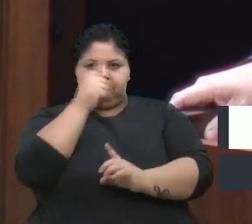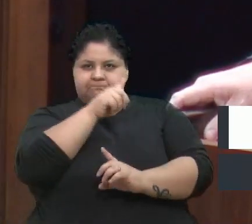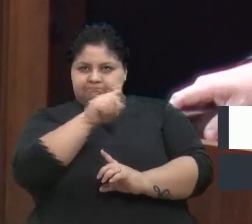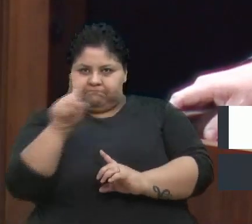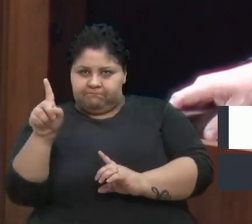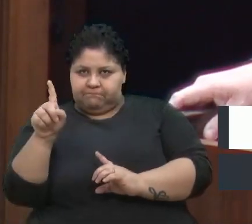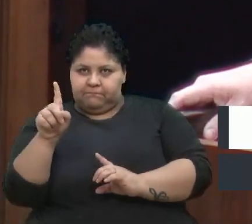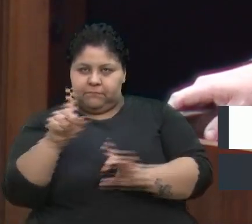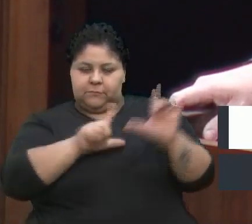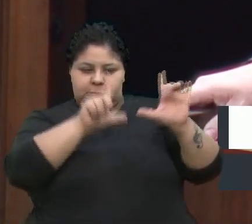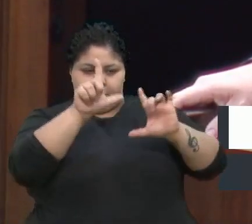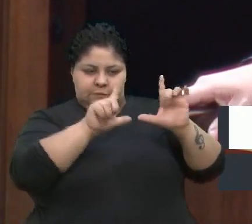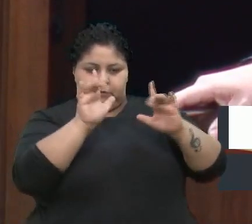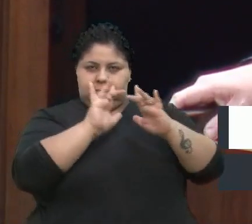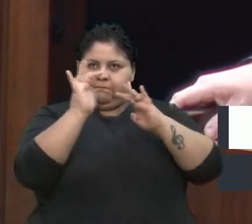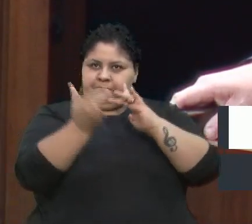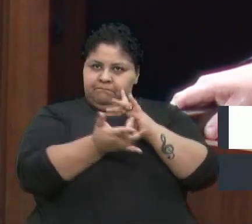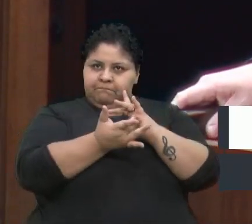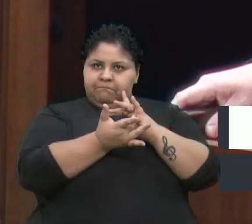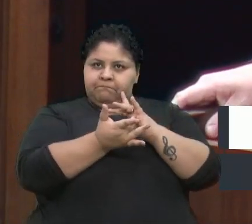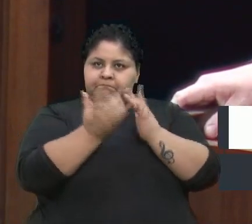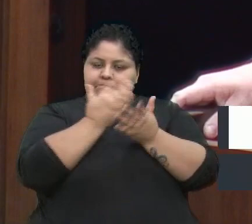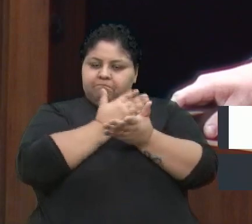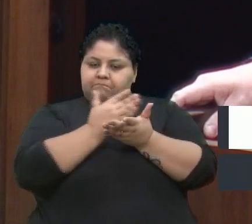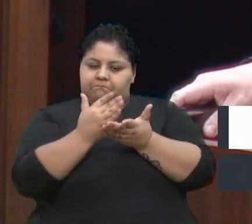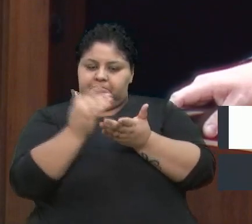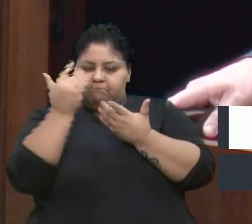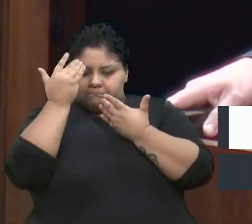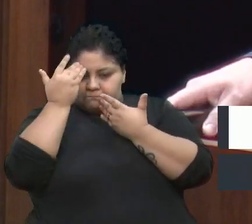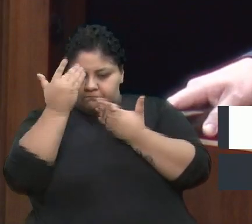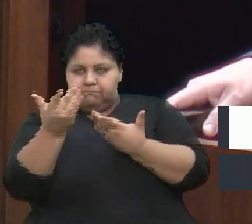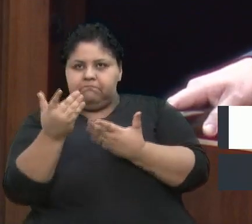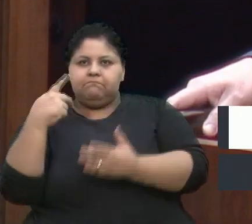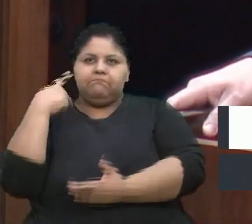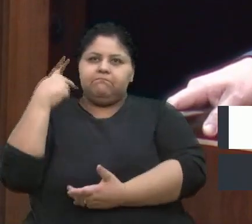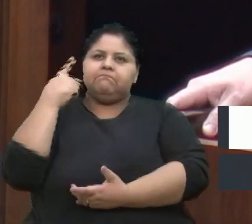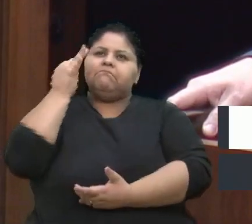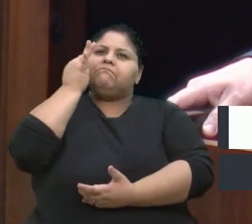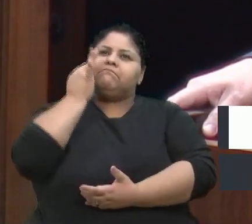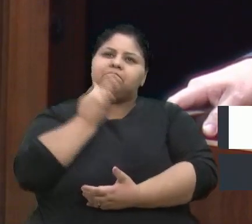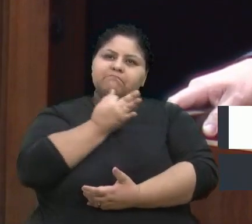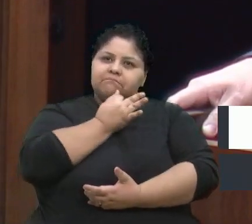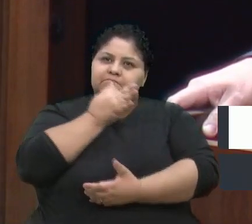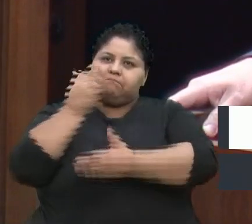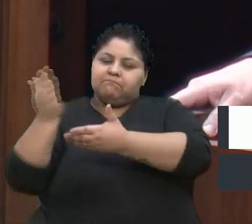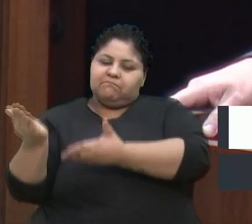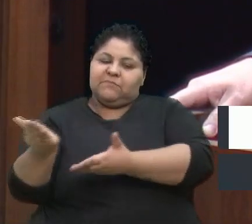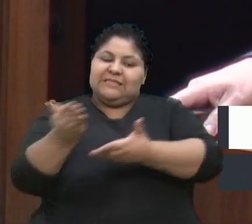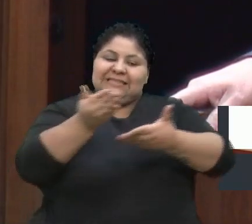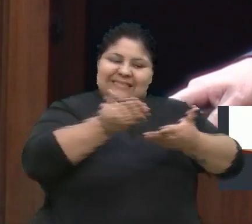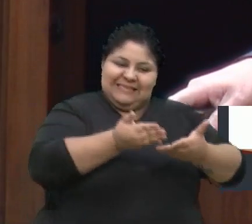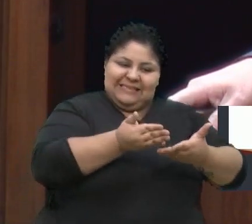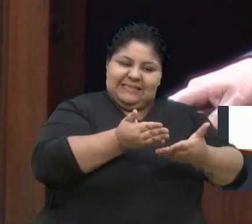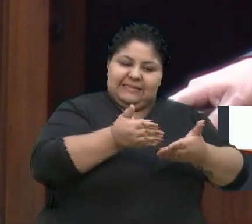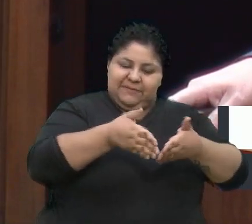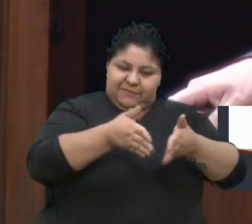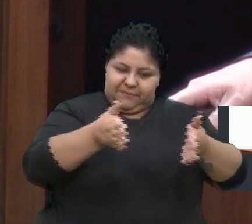sociais. Queria inicialmente agradecer à vereadora Tati pela cedência do espaço. Muito